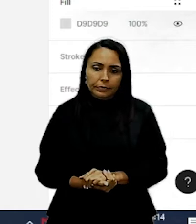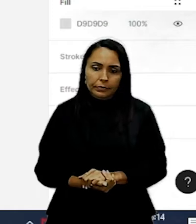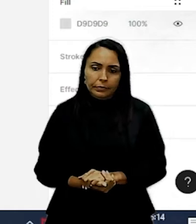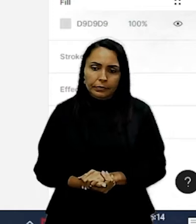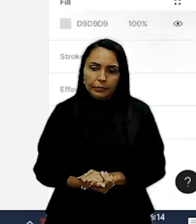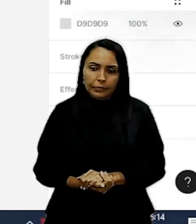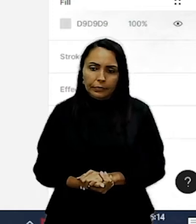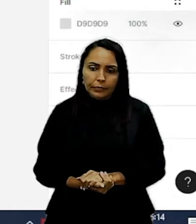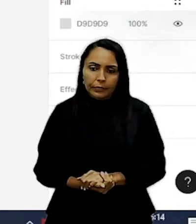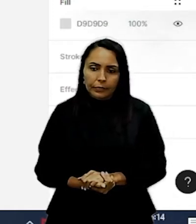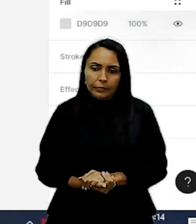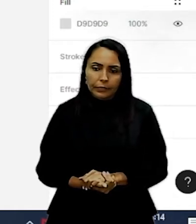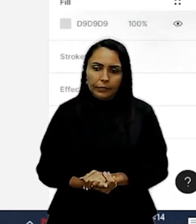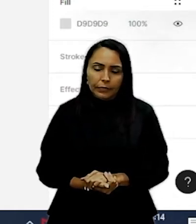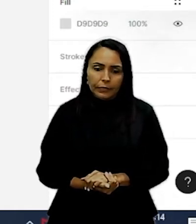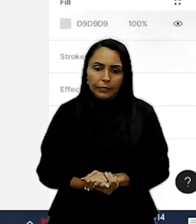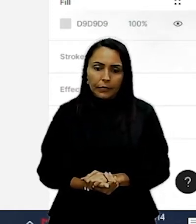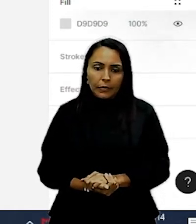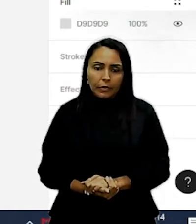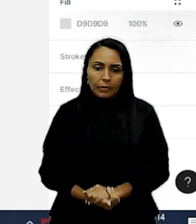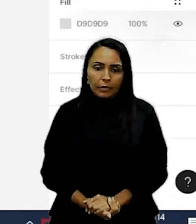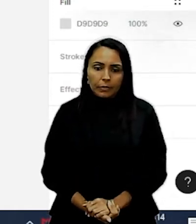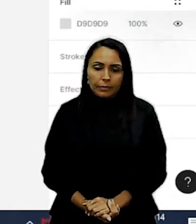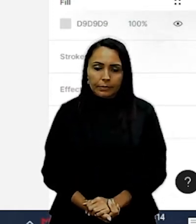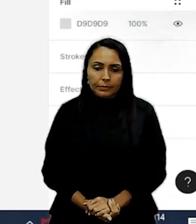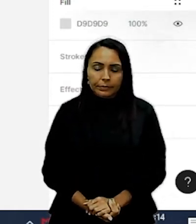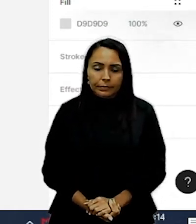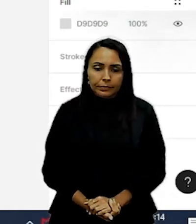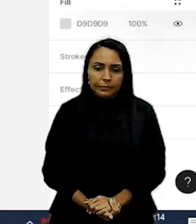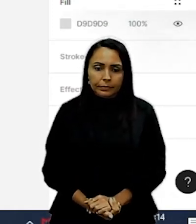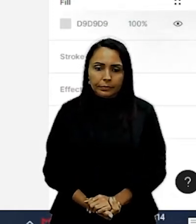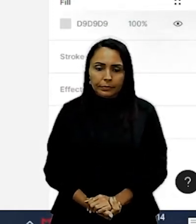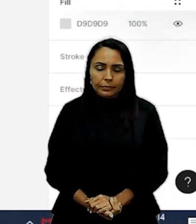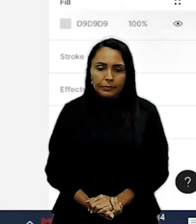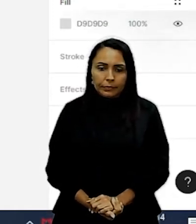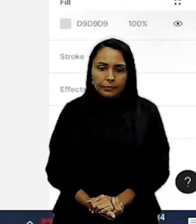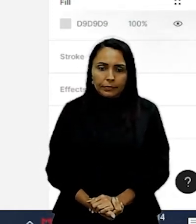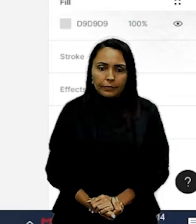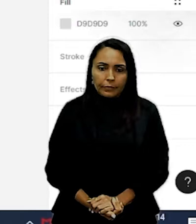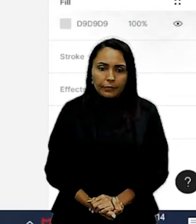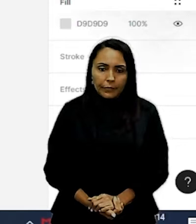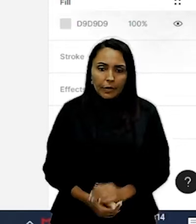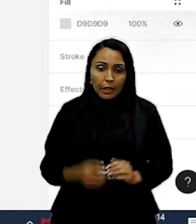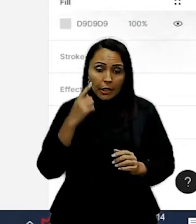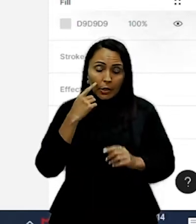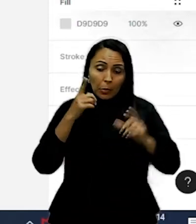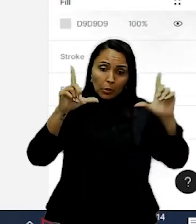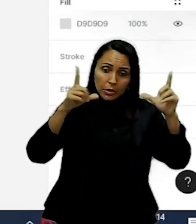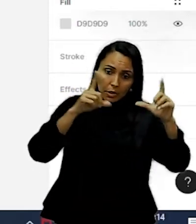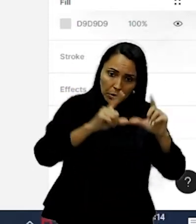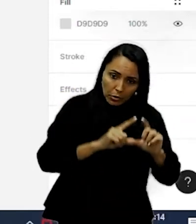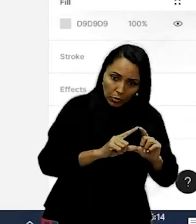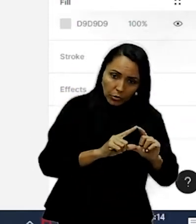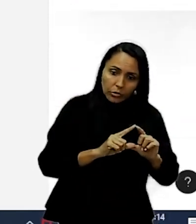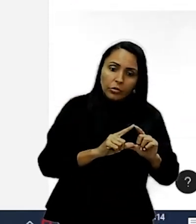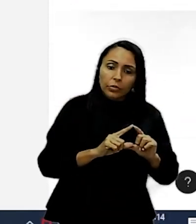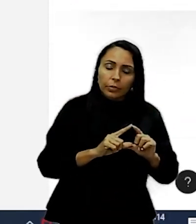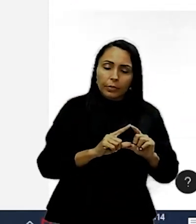Eu posso dimensionar esse quadrado clicando aqui nesses quadrados menores.